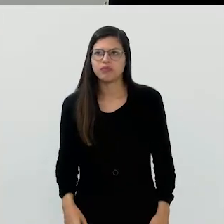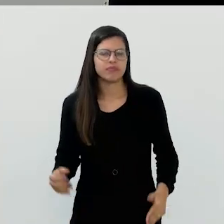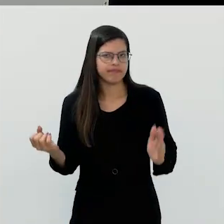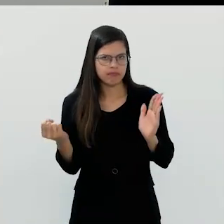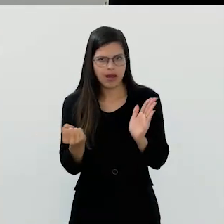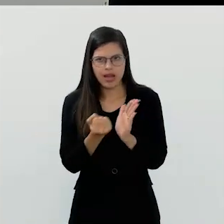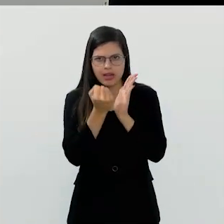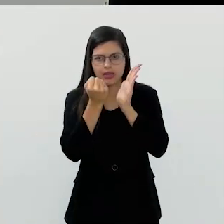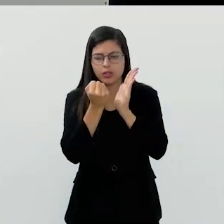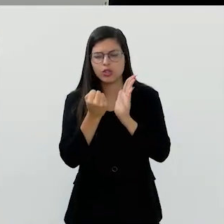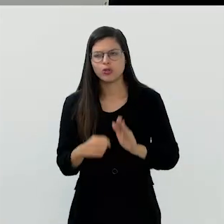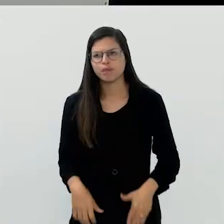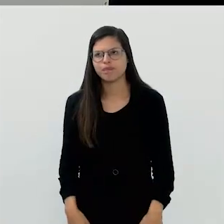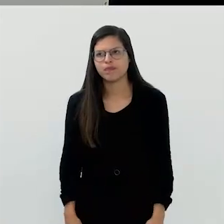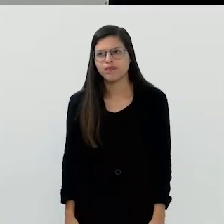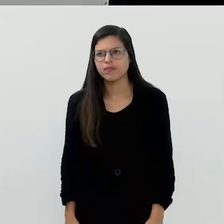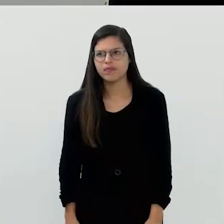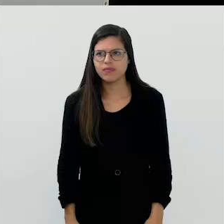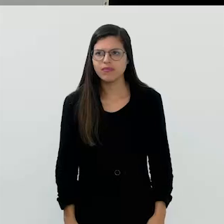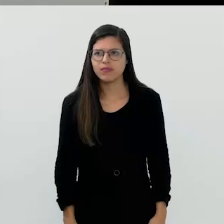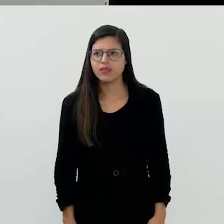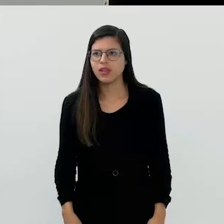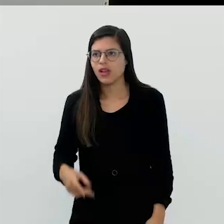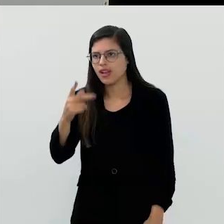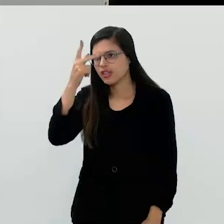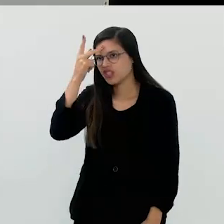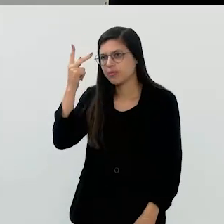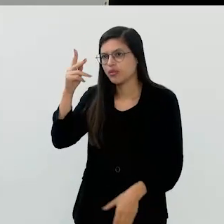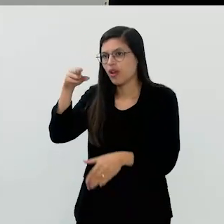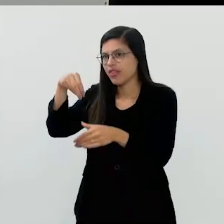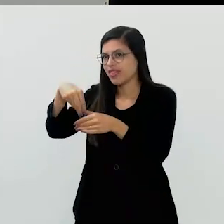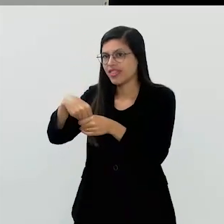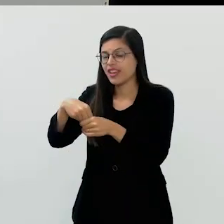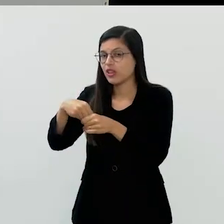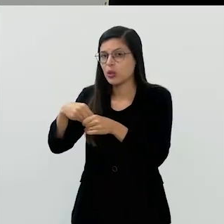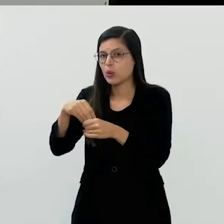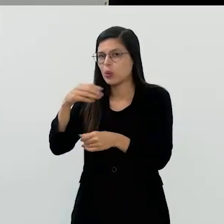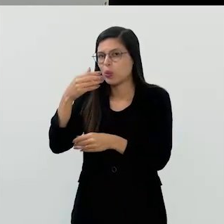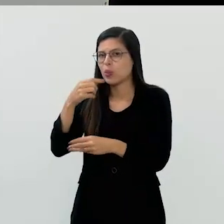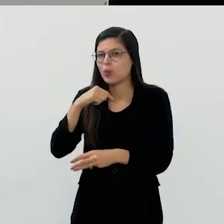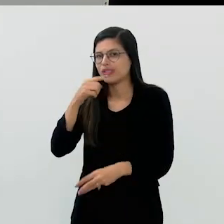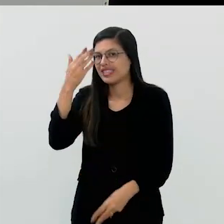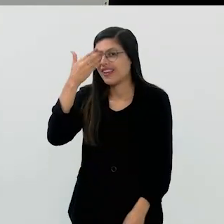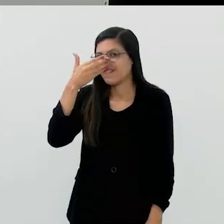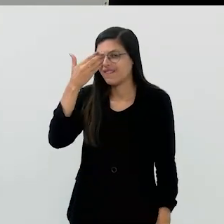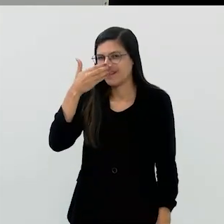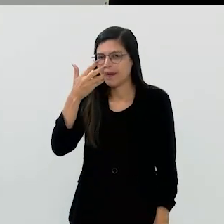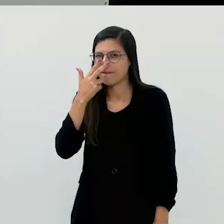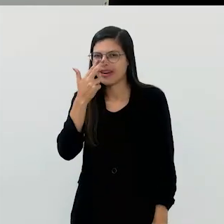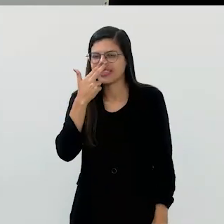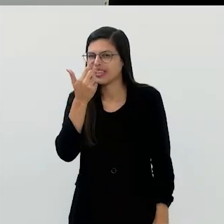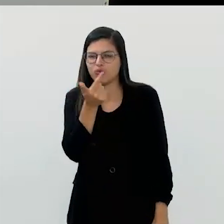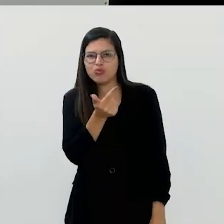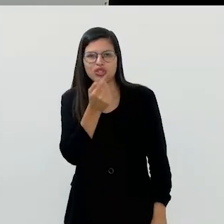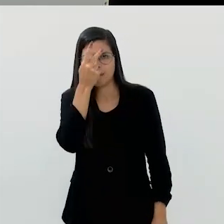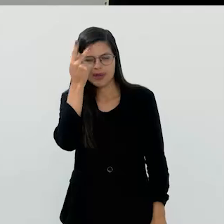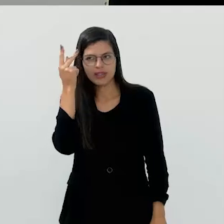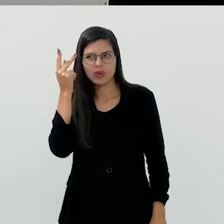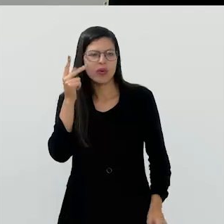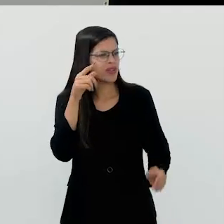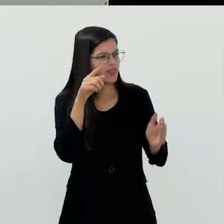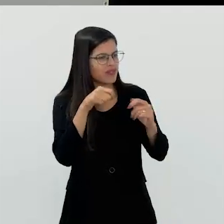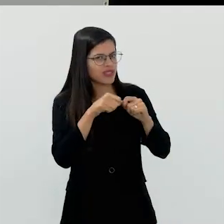bem marcante, né? Isso. Aí as pessoas estavam dentro, não parecia, não tinha, que tinha ninguém, porque Isso é inclusive uma pergunta que eu ia fazer